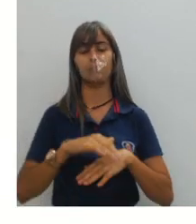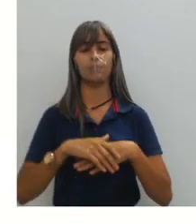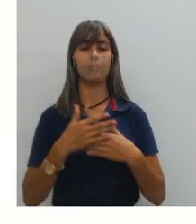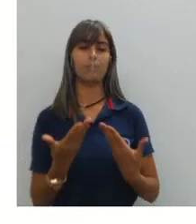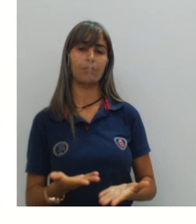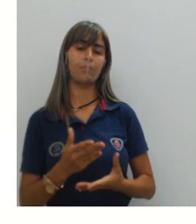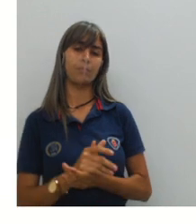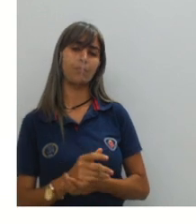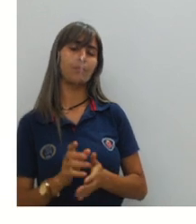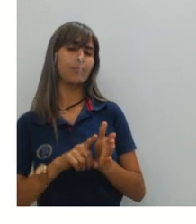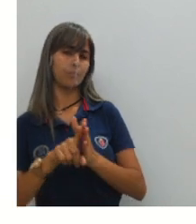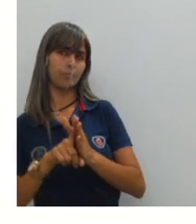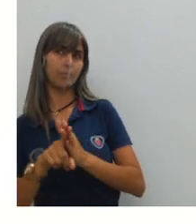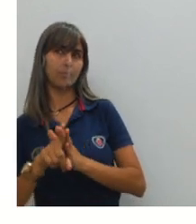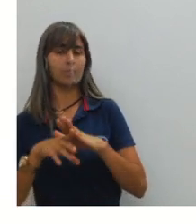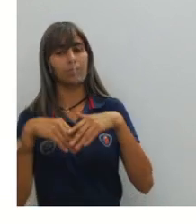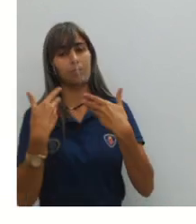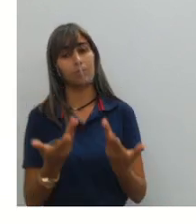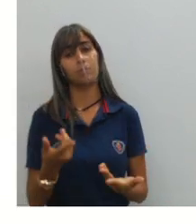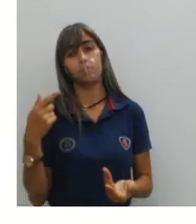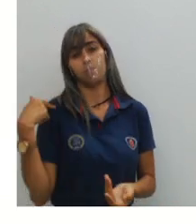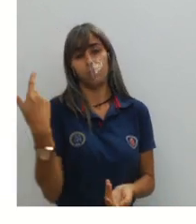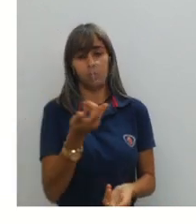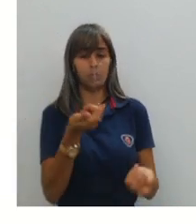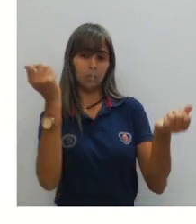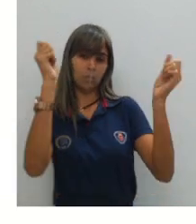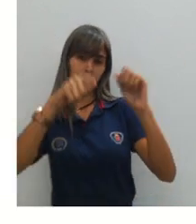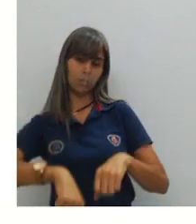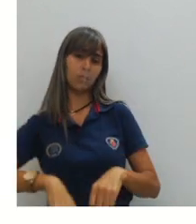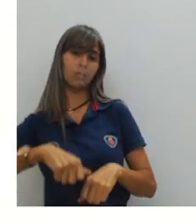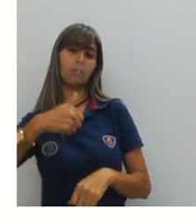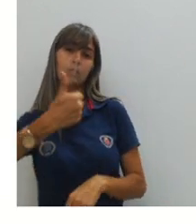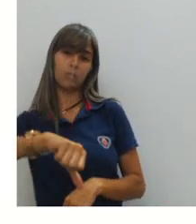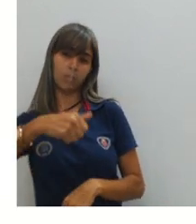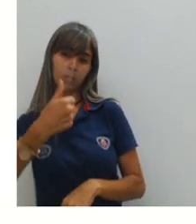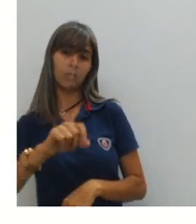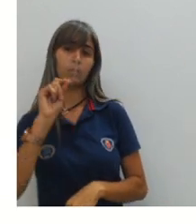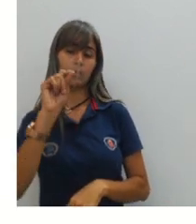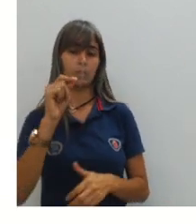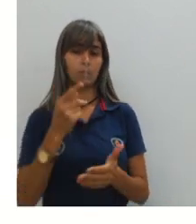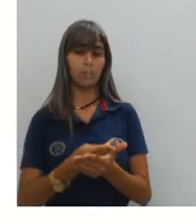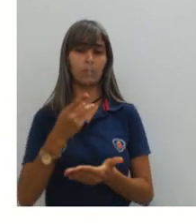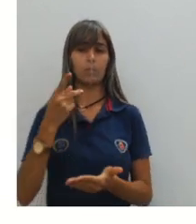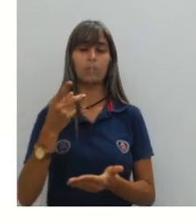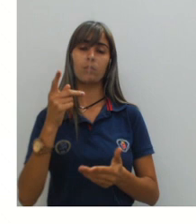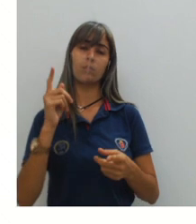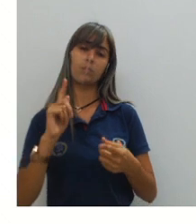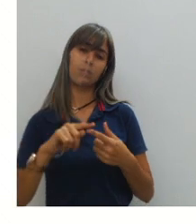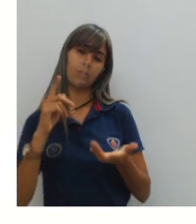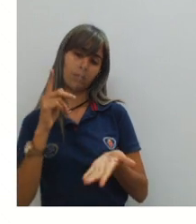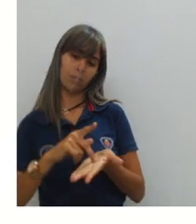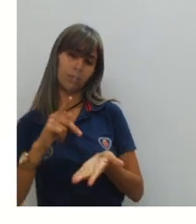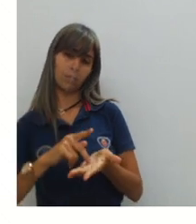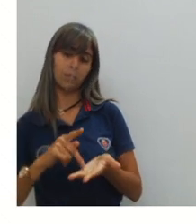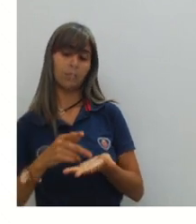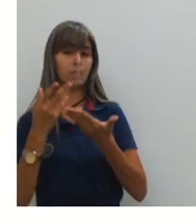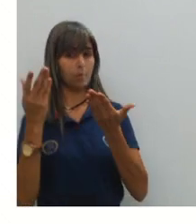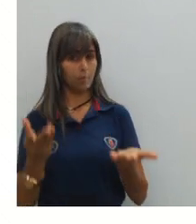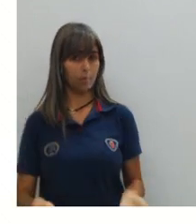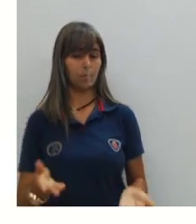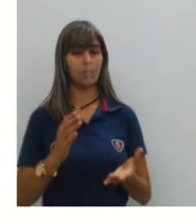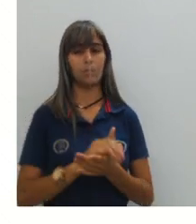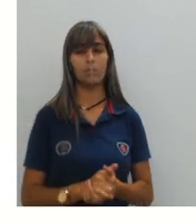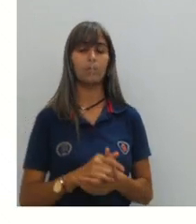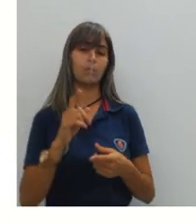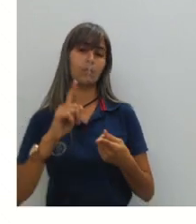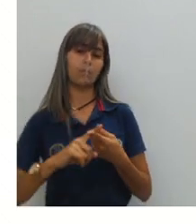está em buscar fontes, por exemplo, para que a gente possa verificar o que está acontecendo, verificar se a realidade é aquela mesma. O